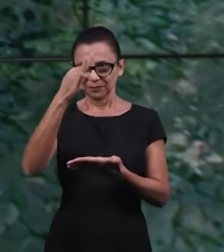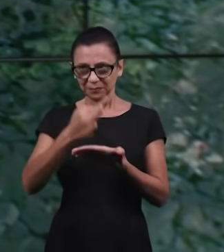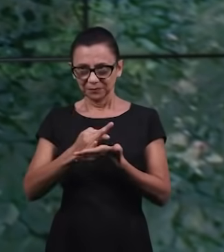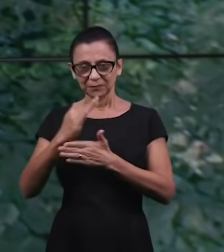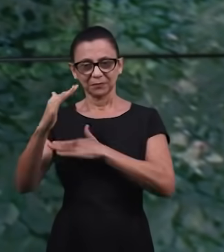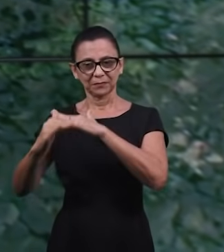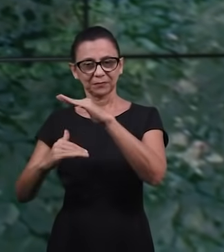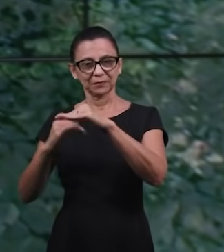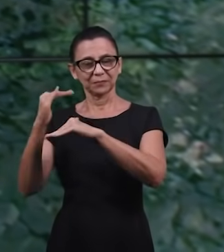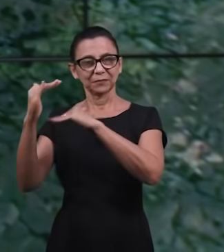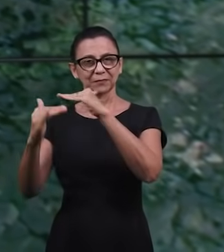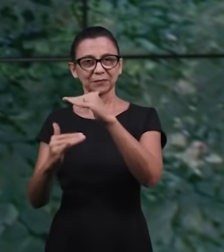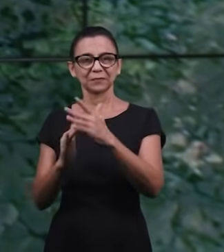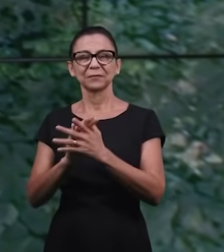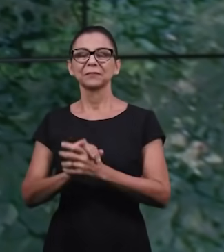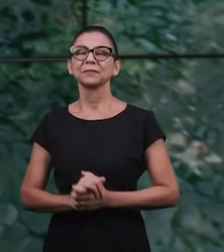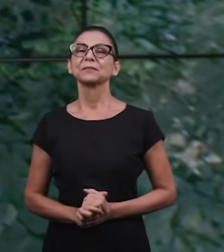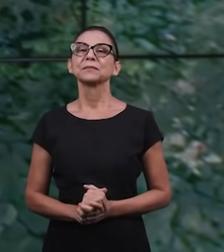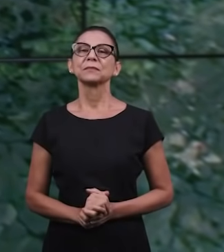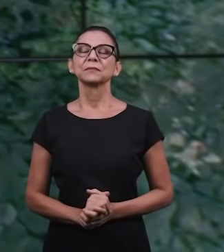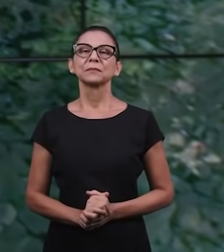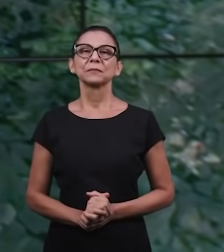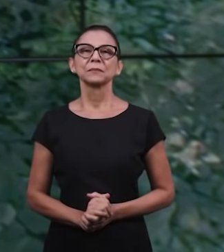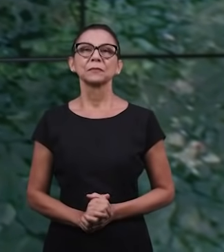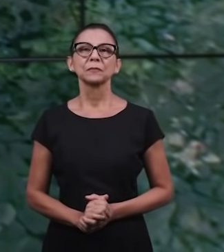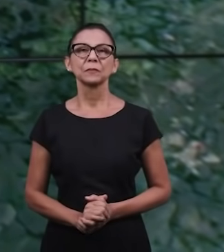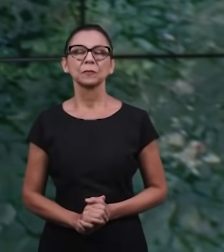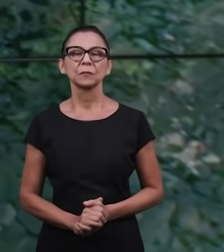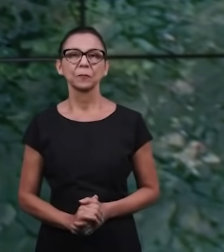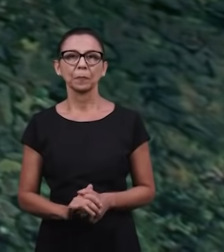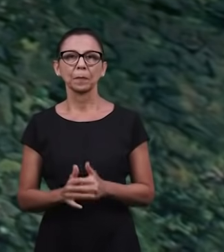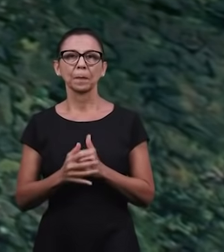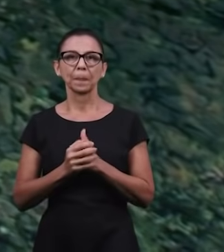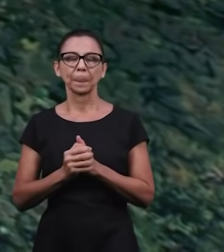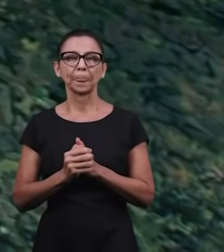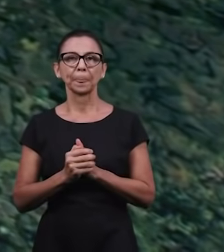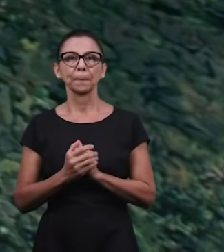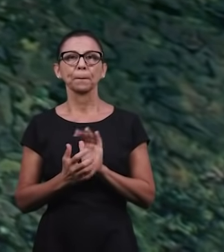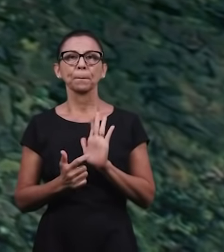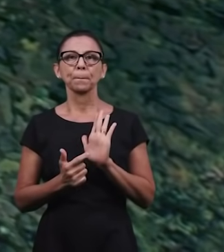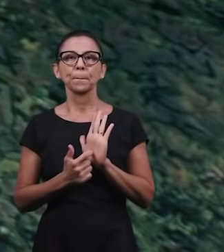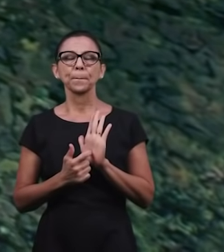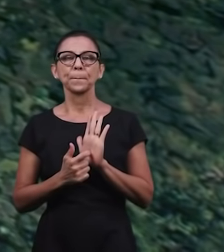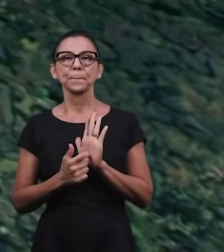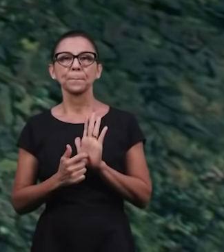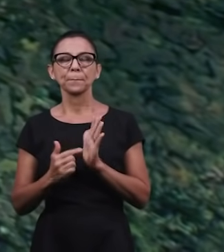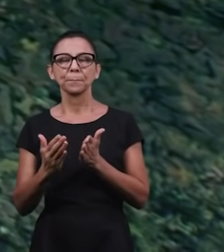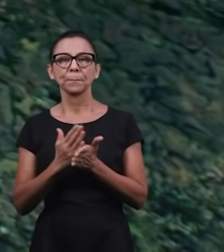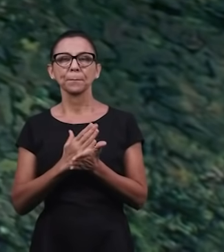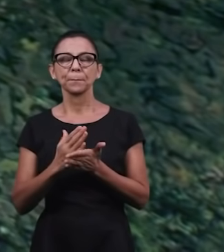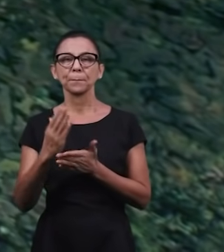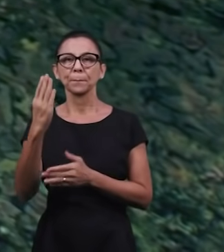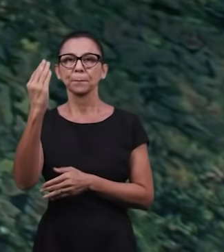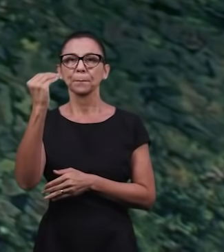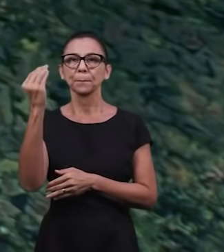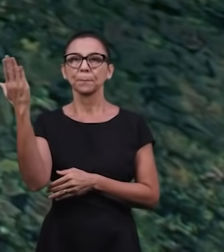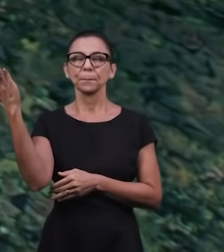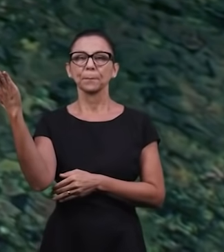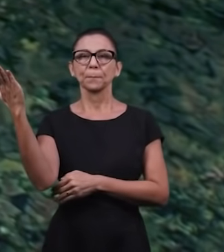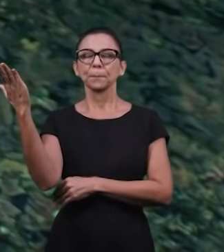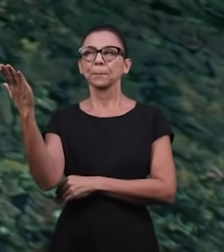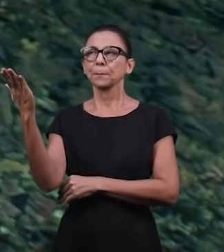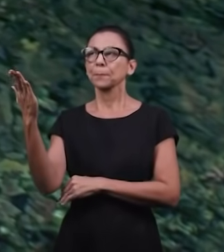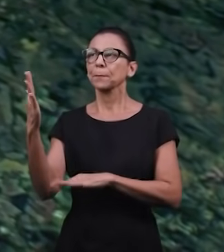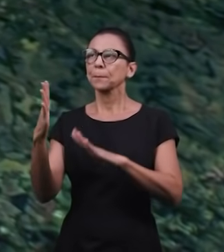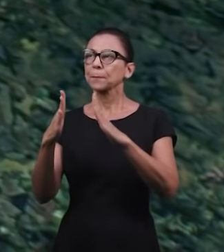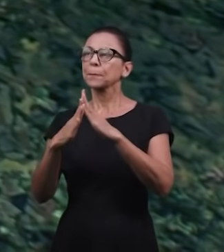fé para nos contar experiências outras como esta. Glória a Deus. Amém, irmãos? Eu quero mostrar agora algumas fotos também ali